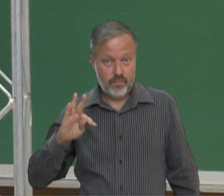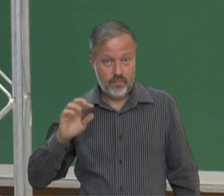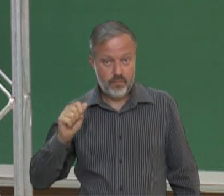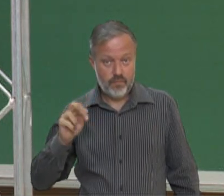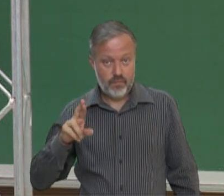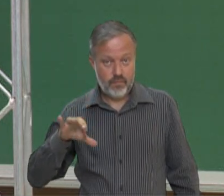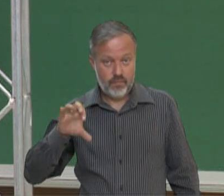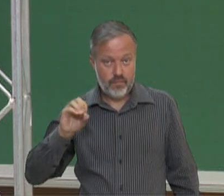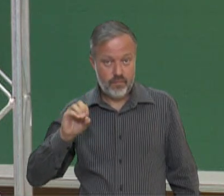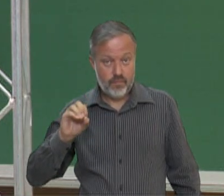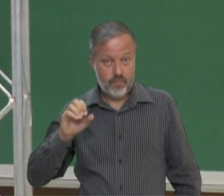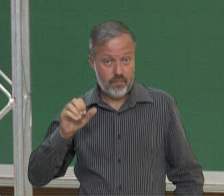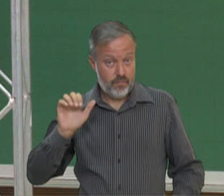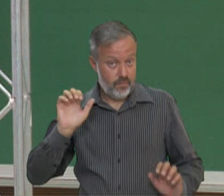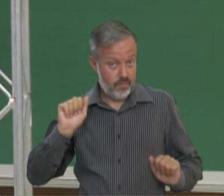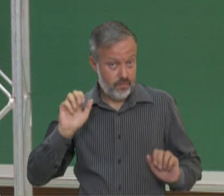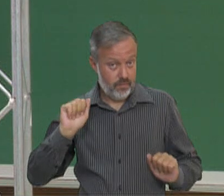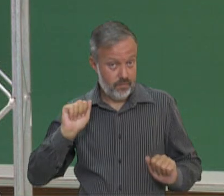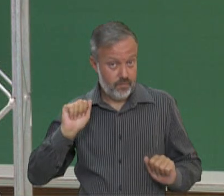saúde.